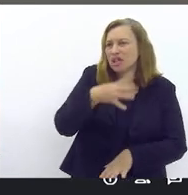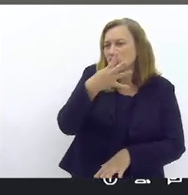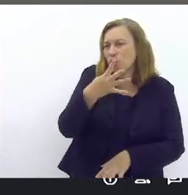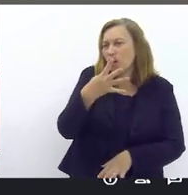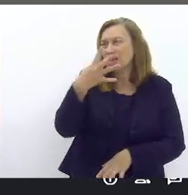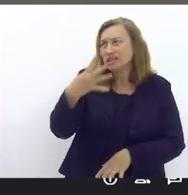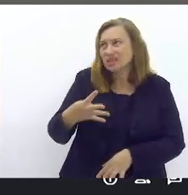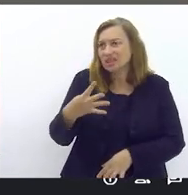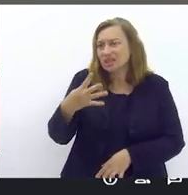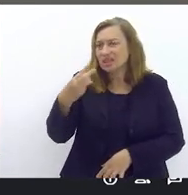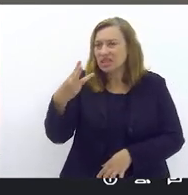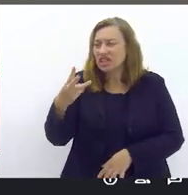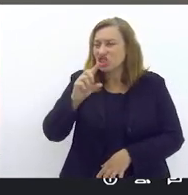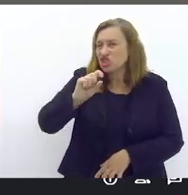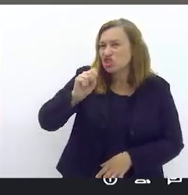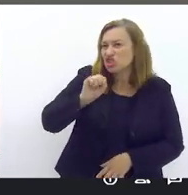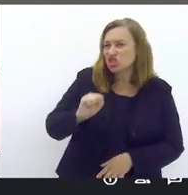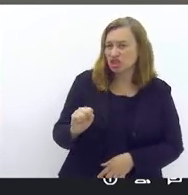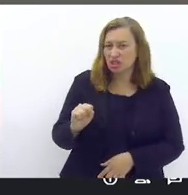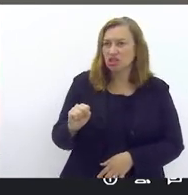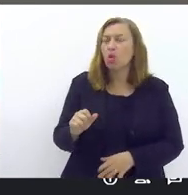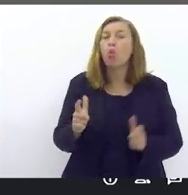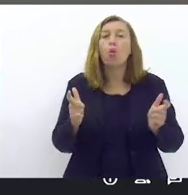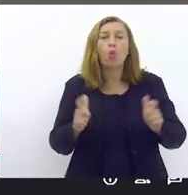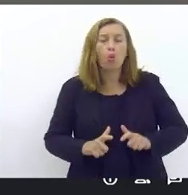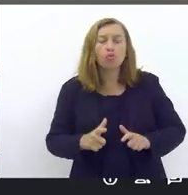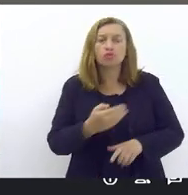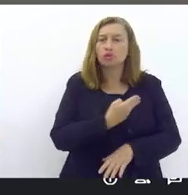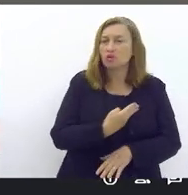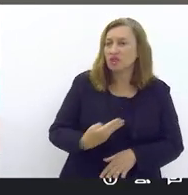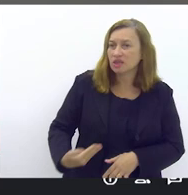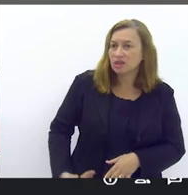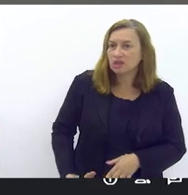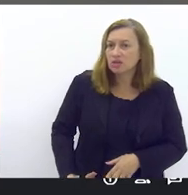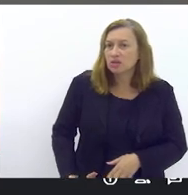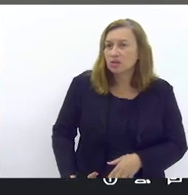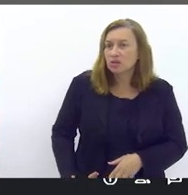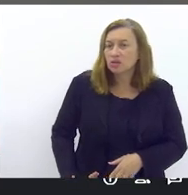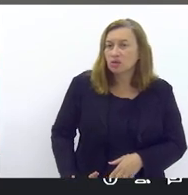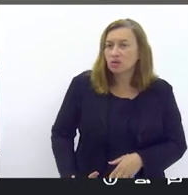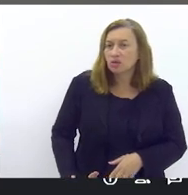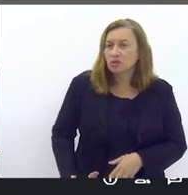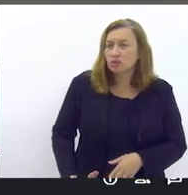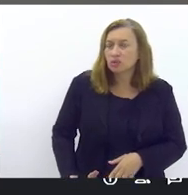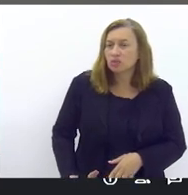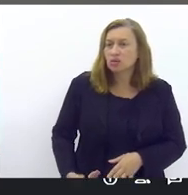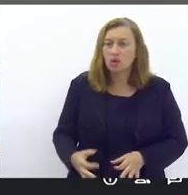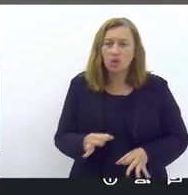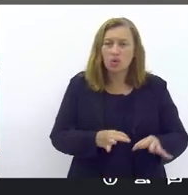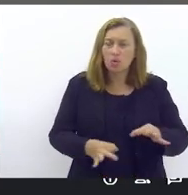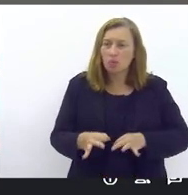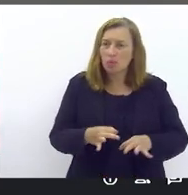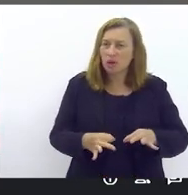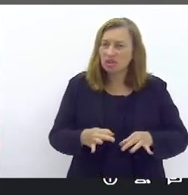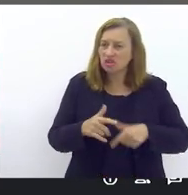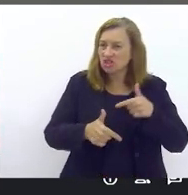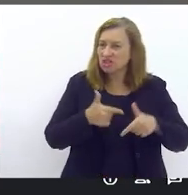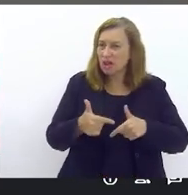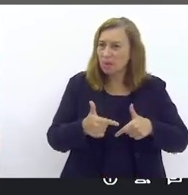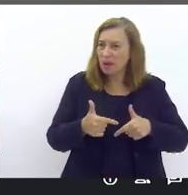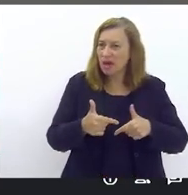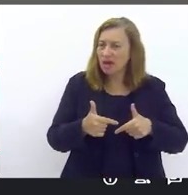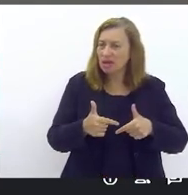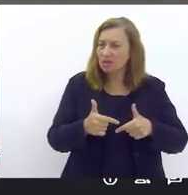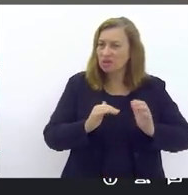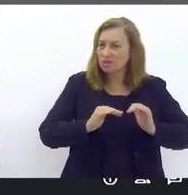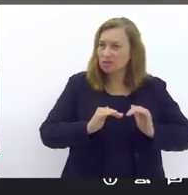43 dias, onde o governador desmontou o nosso plano de carreira, querendo